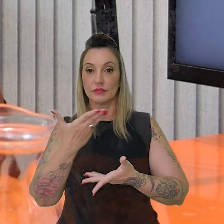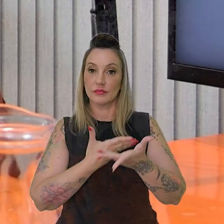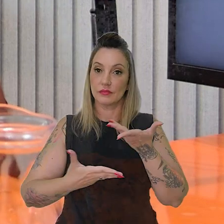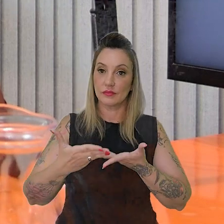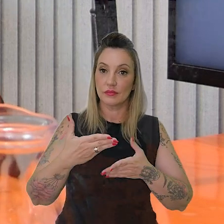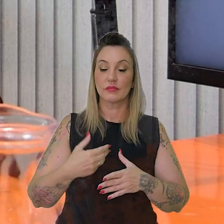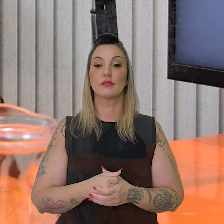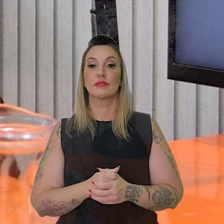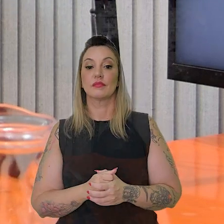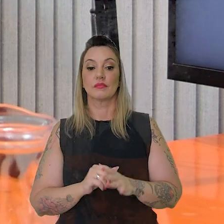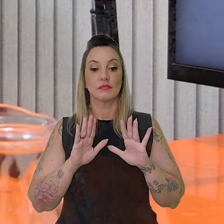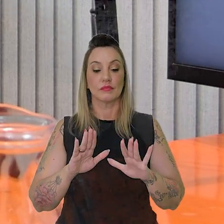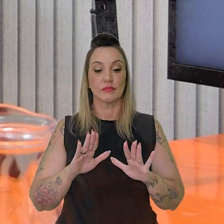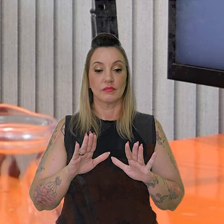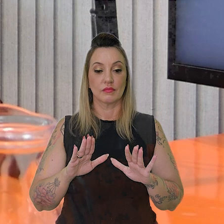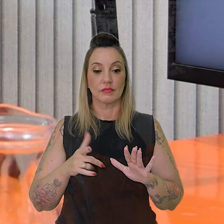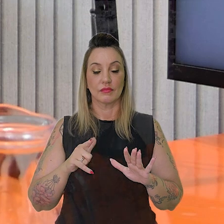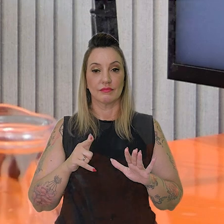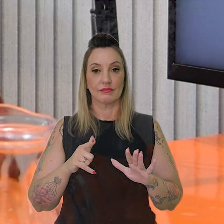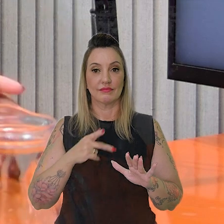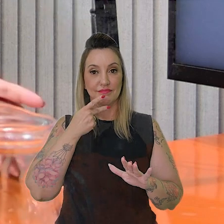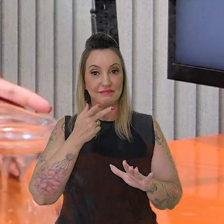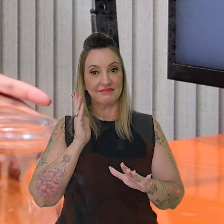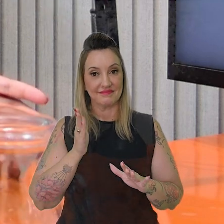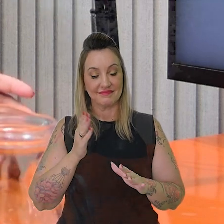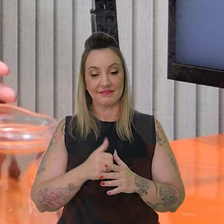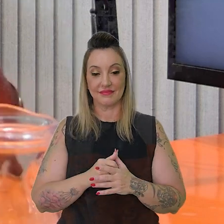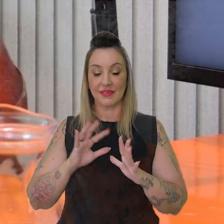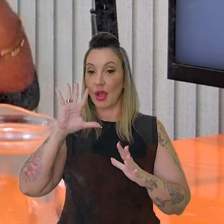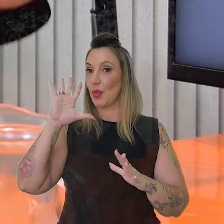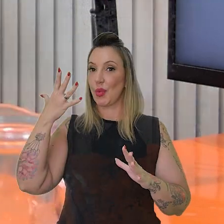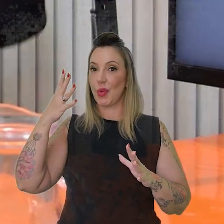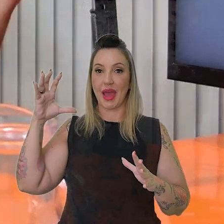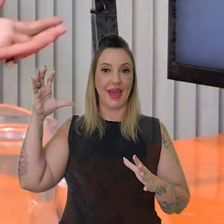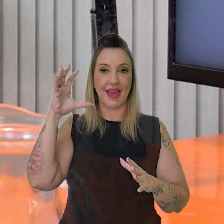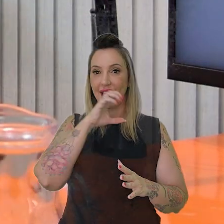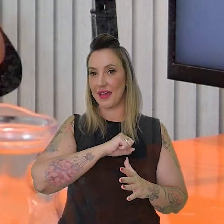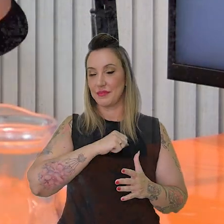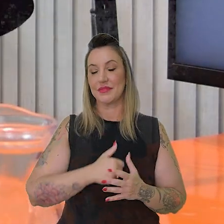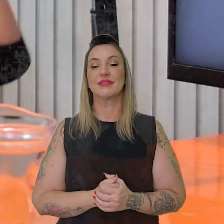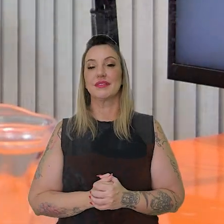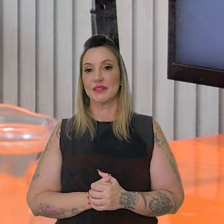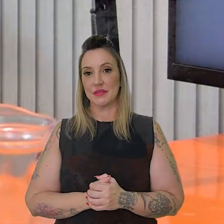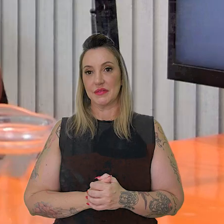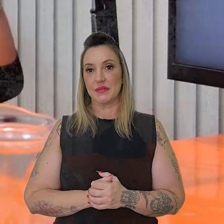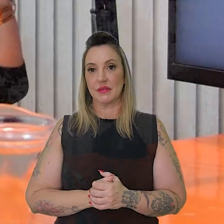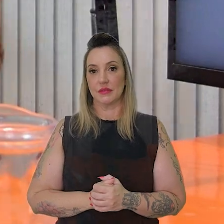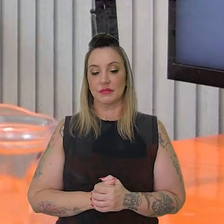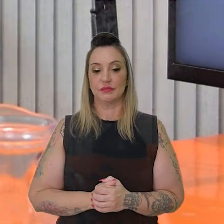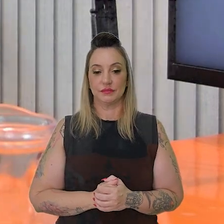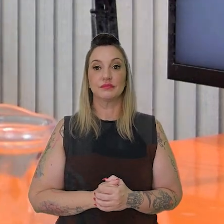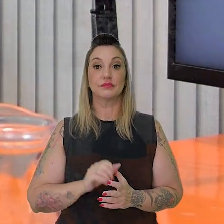partilhas e cartilhas e tal mas como a gente tava falando já tudo aconteceu tudo aconteceu ao mesmo